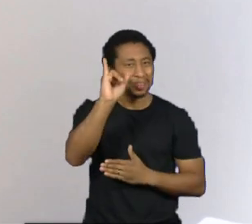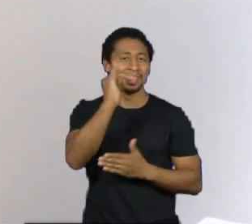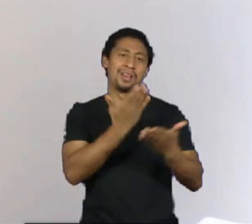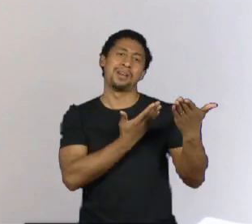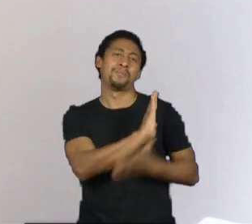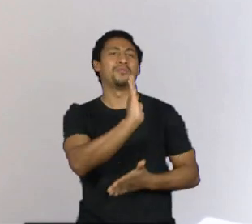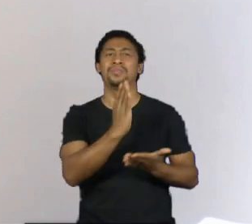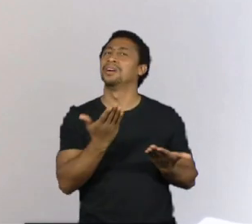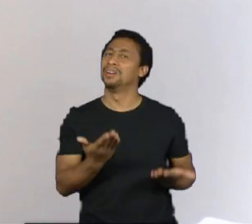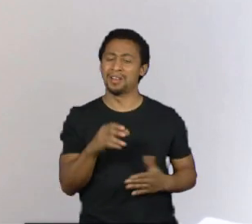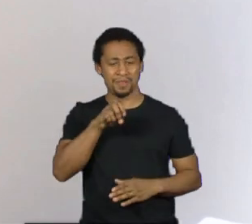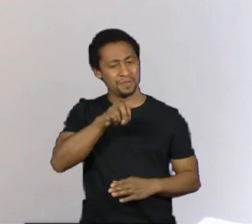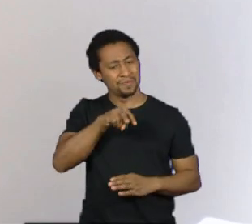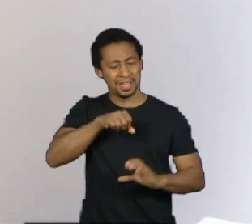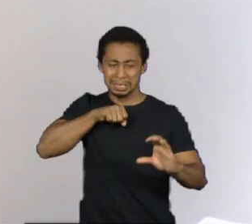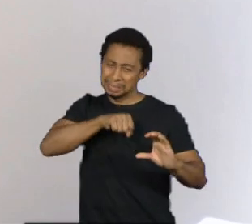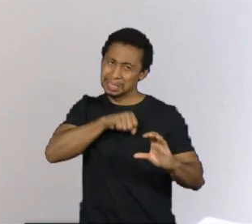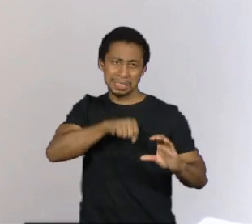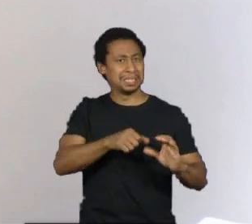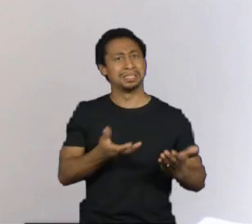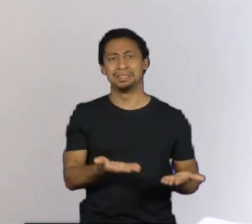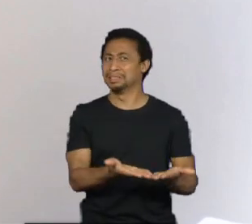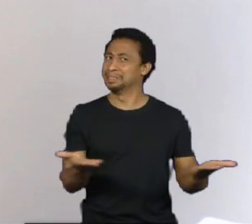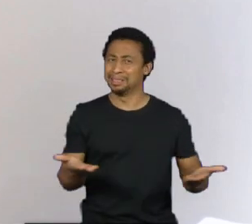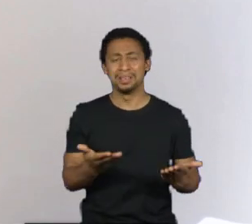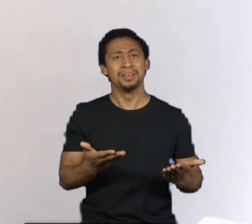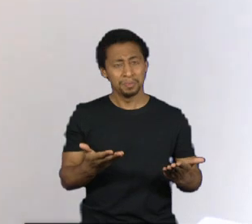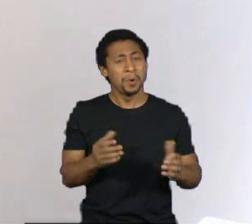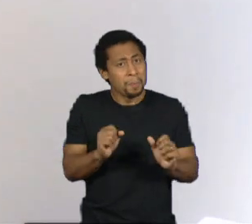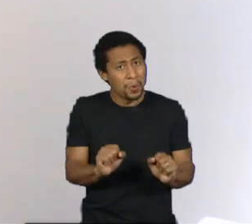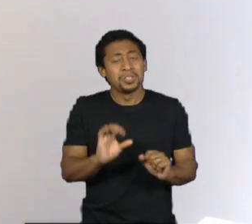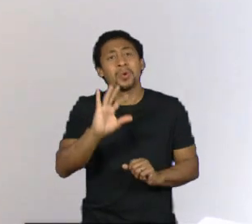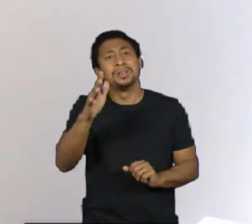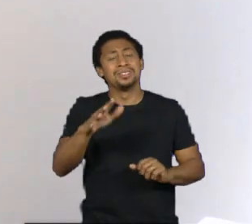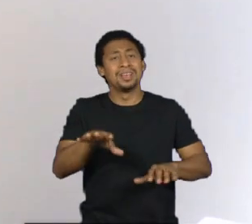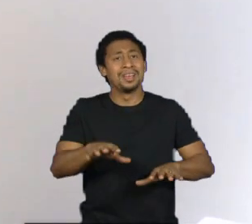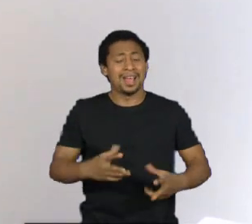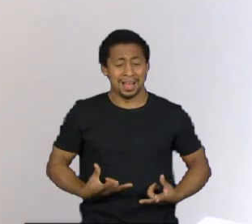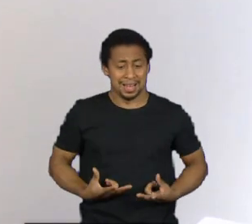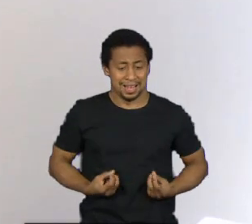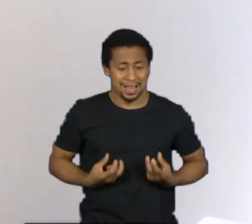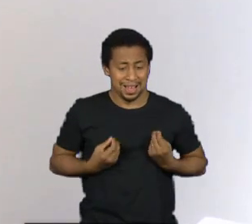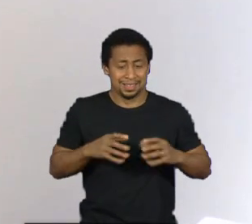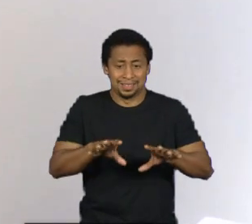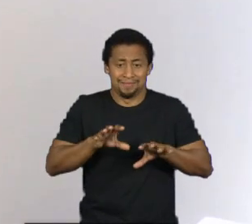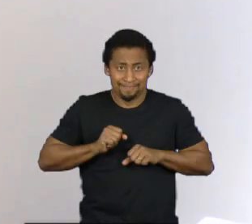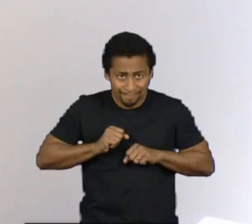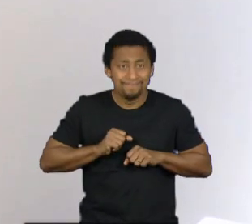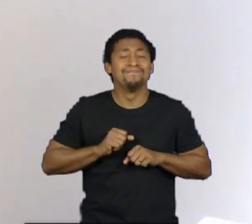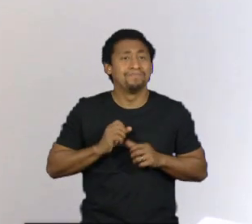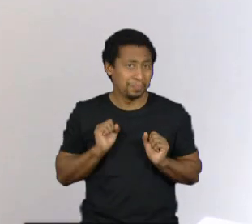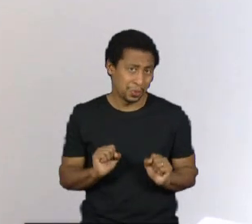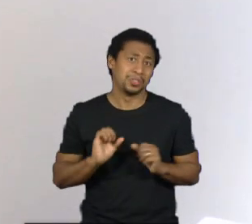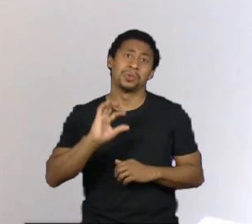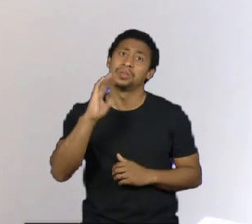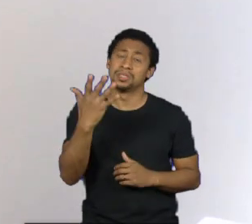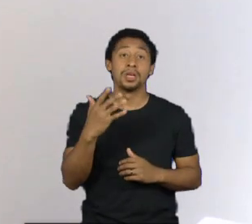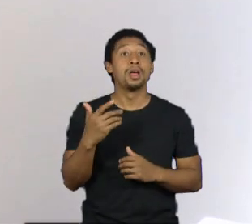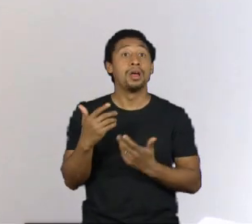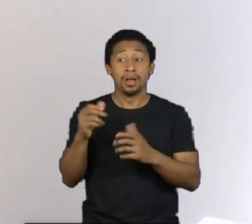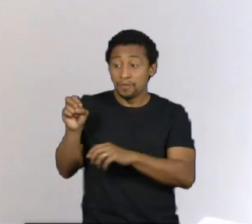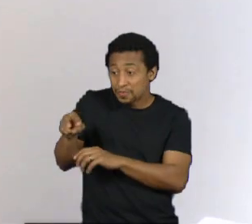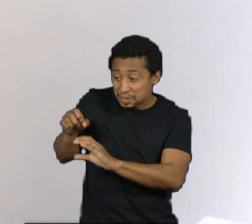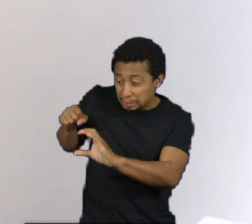autorizar substâncias tóxicas que causam câncer, entre outras coisas, mas algumas são mutagênicas, outras